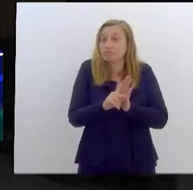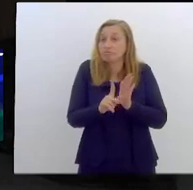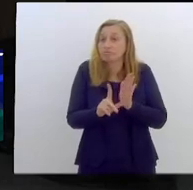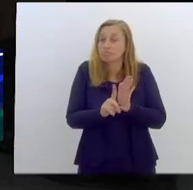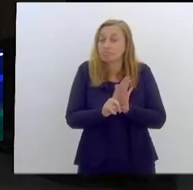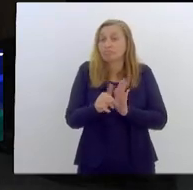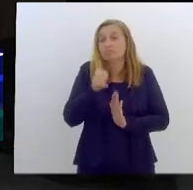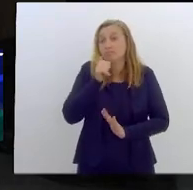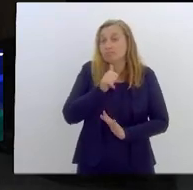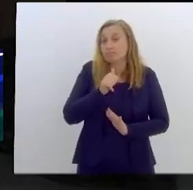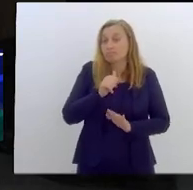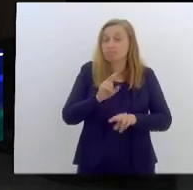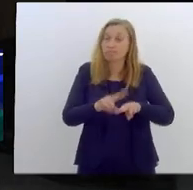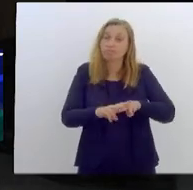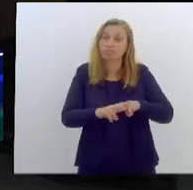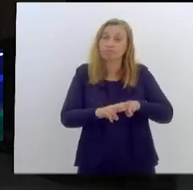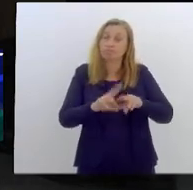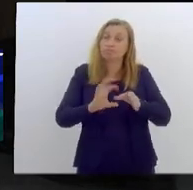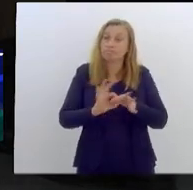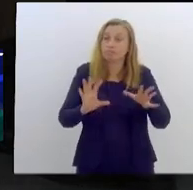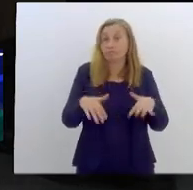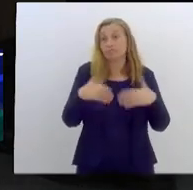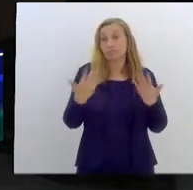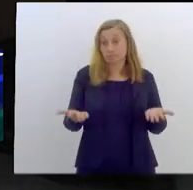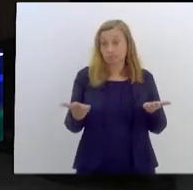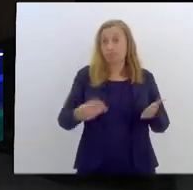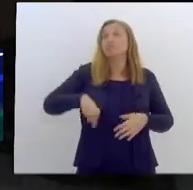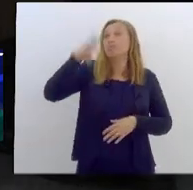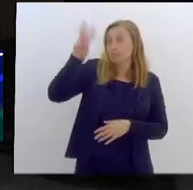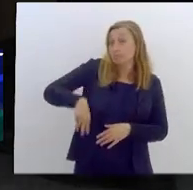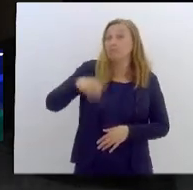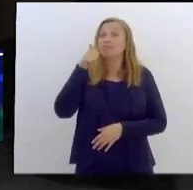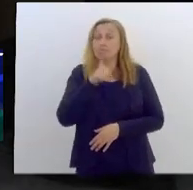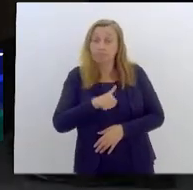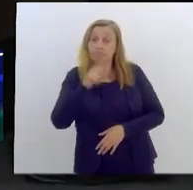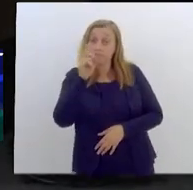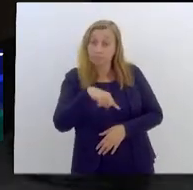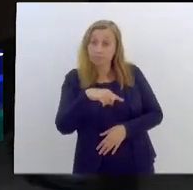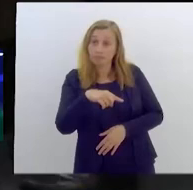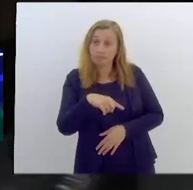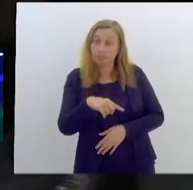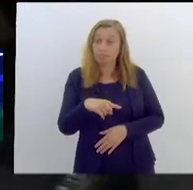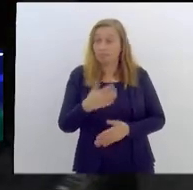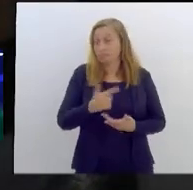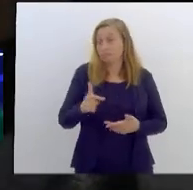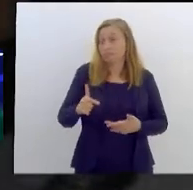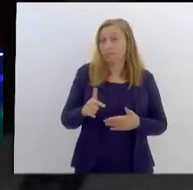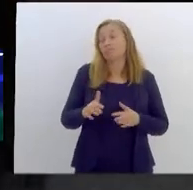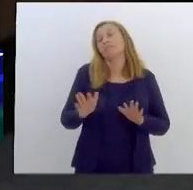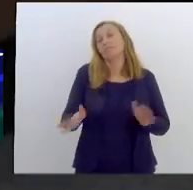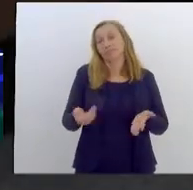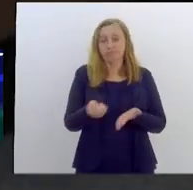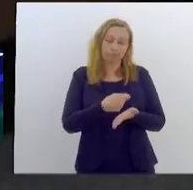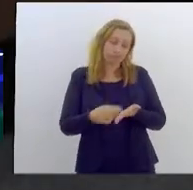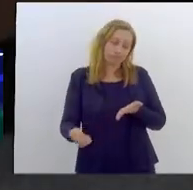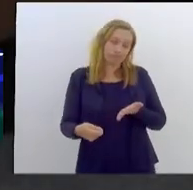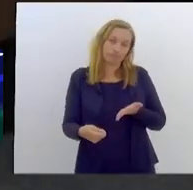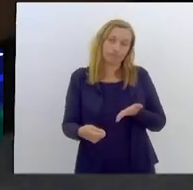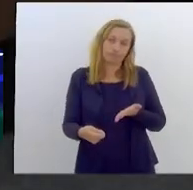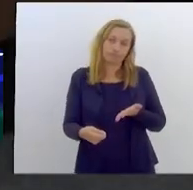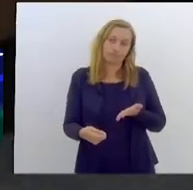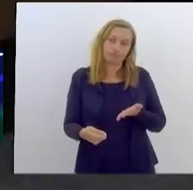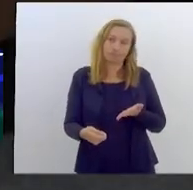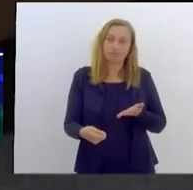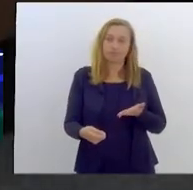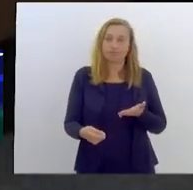mulher privada de liberdade. Aí, quem é mulher, que seja mulher, não tenho nada a ver com isso. Agora, quando escreve aqui, né,